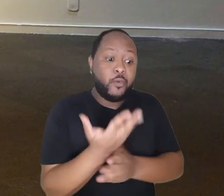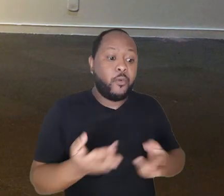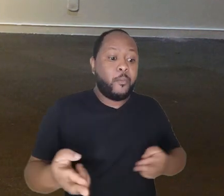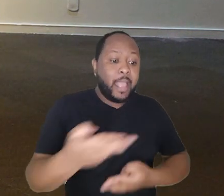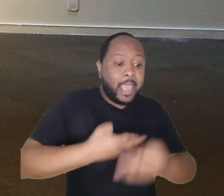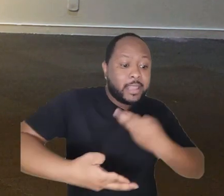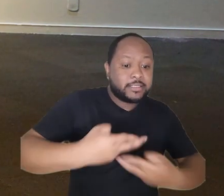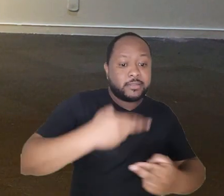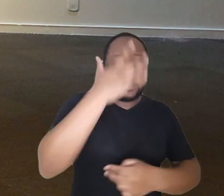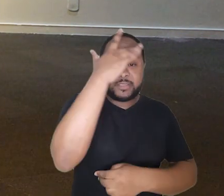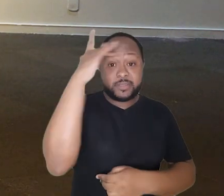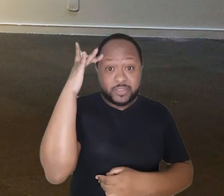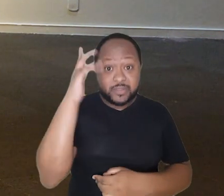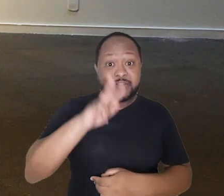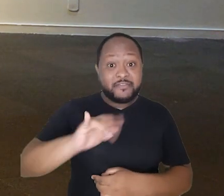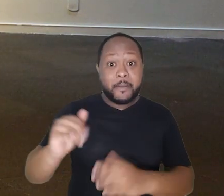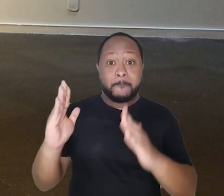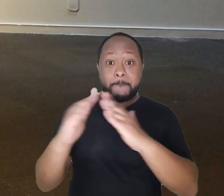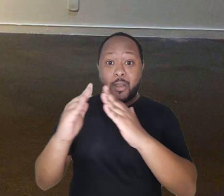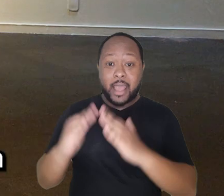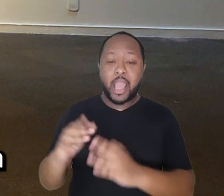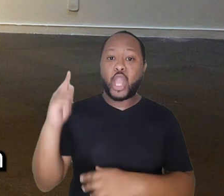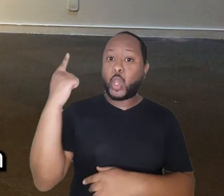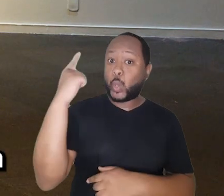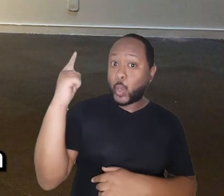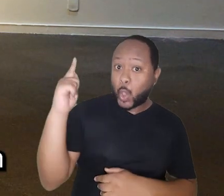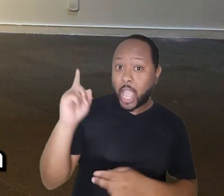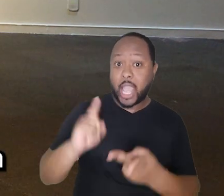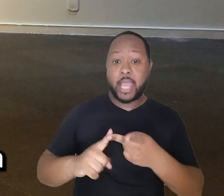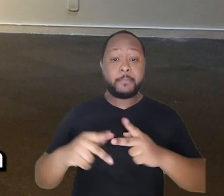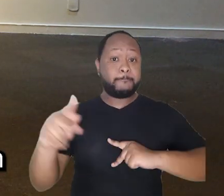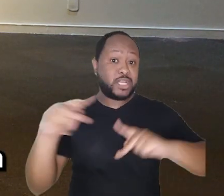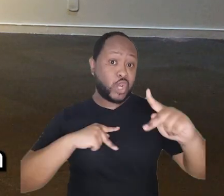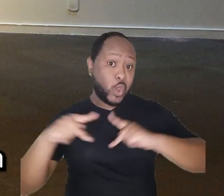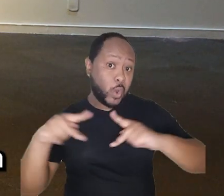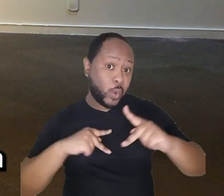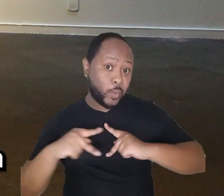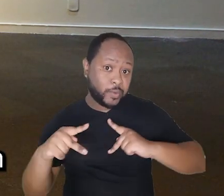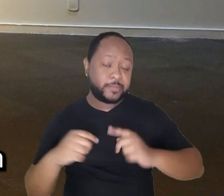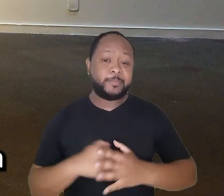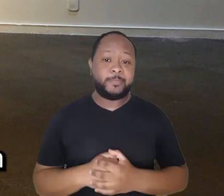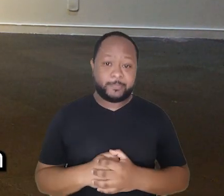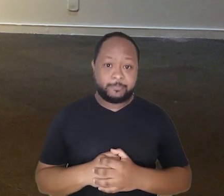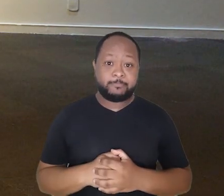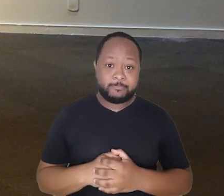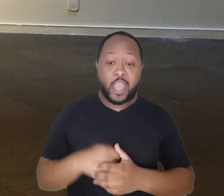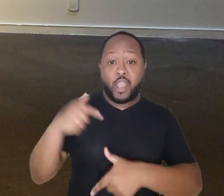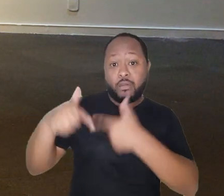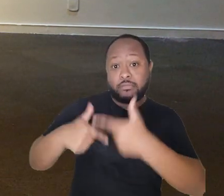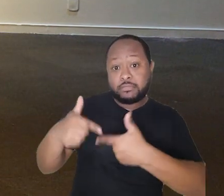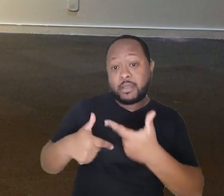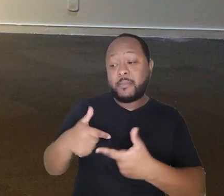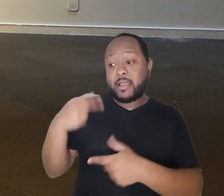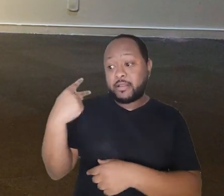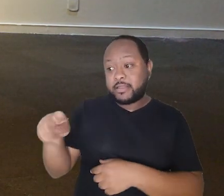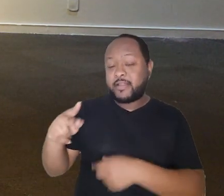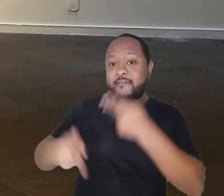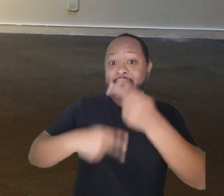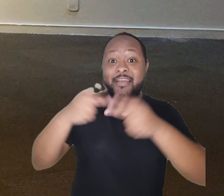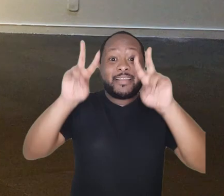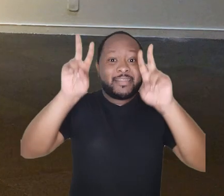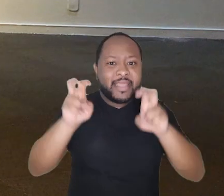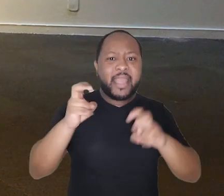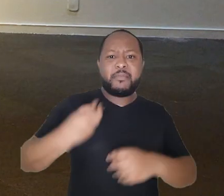em Goiânia, em Pirenópolis. E essa produção dele fala um pouco também dessa realidade